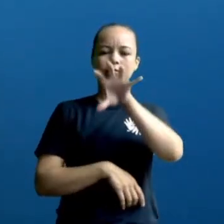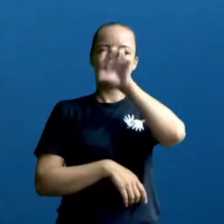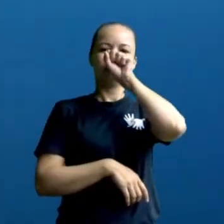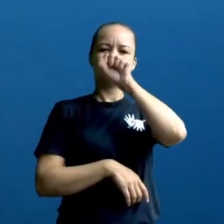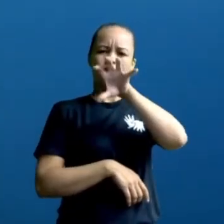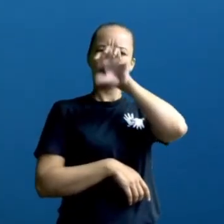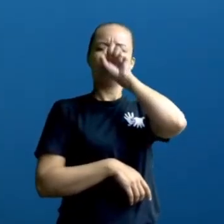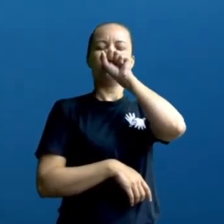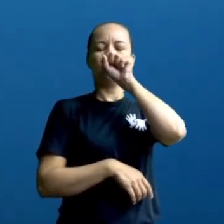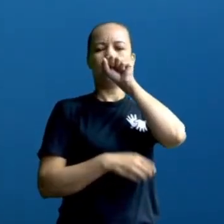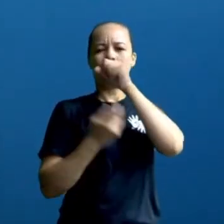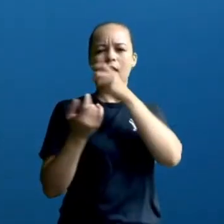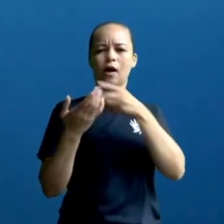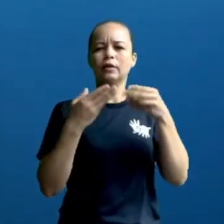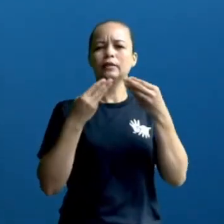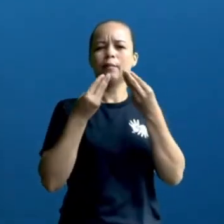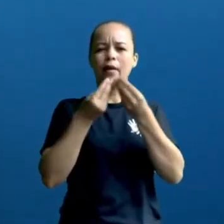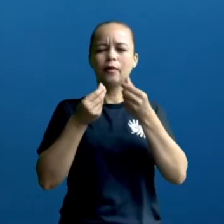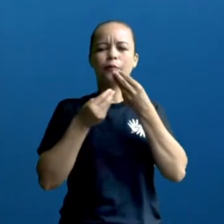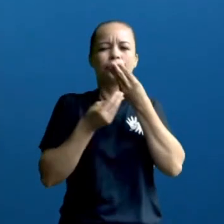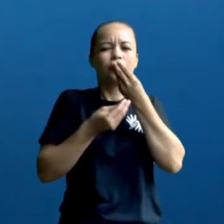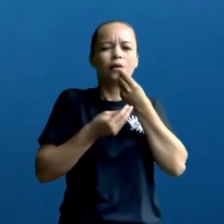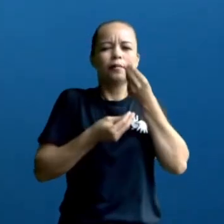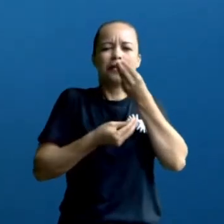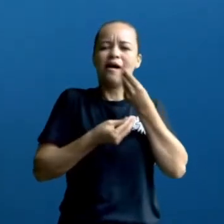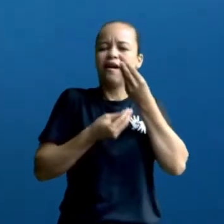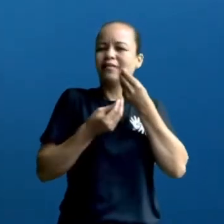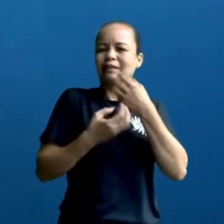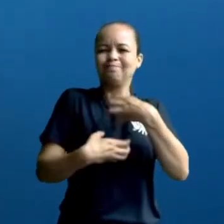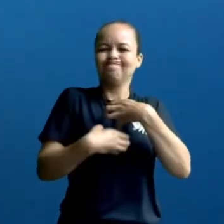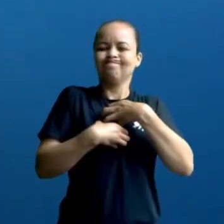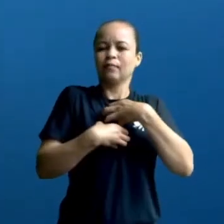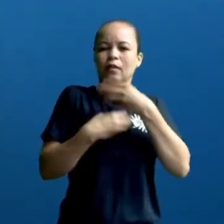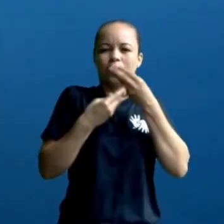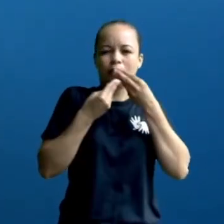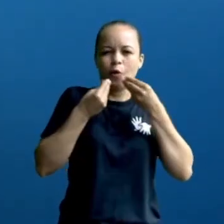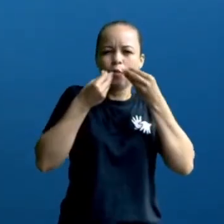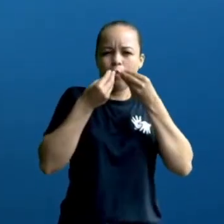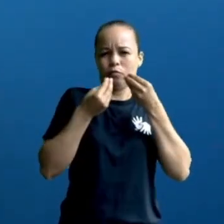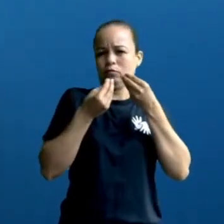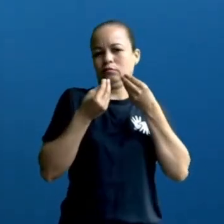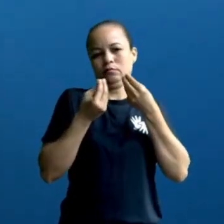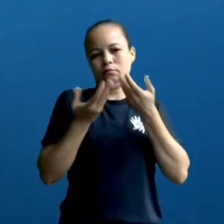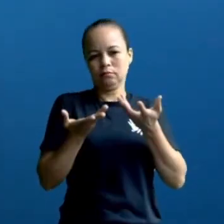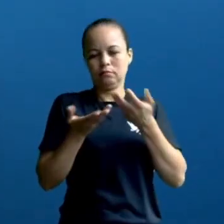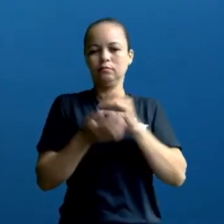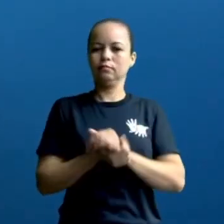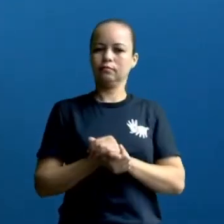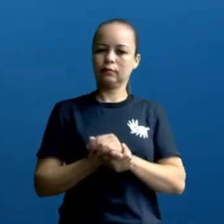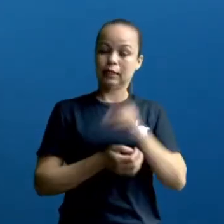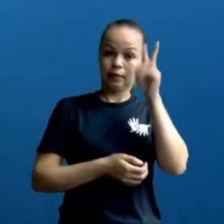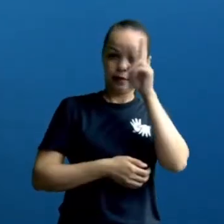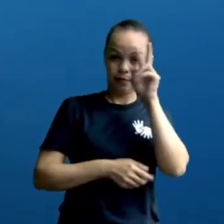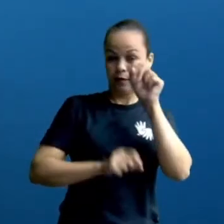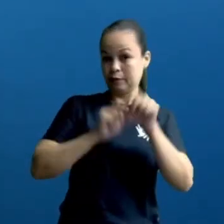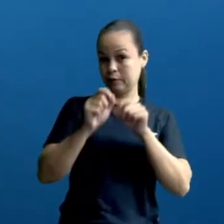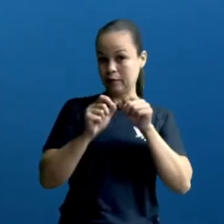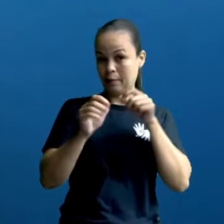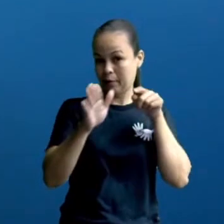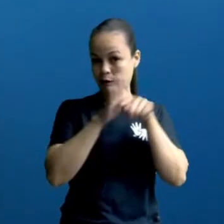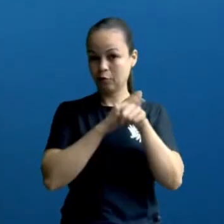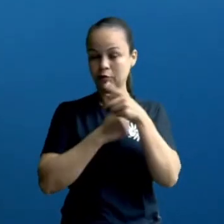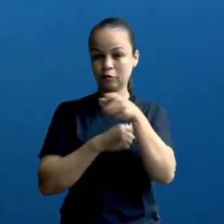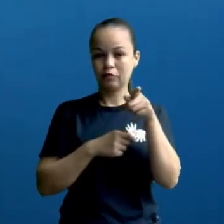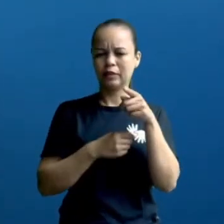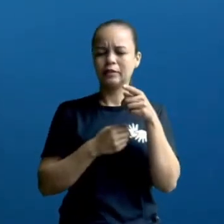e perdiam também o paladar, a capacidade de sentir gosto ou sabor. Lembra aquela pergunta que eu